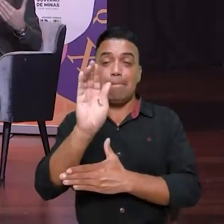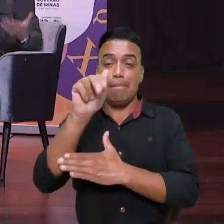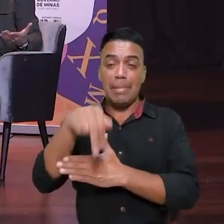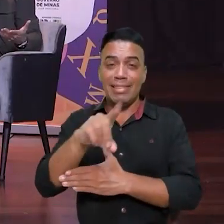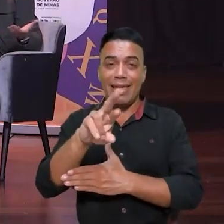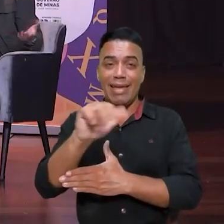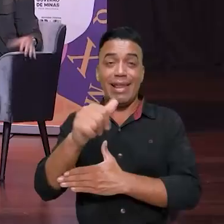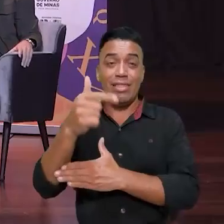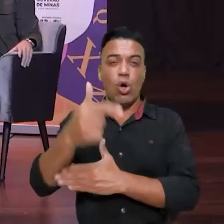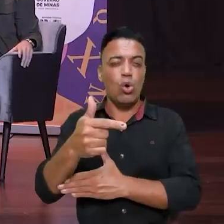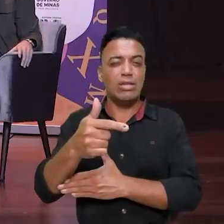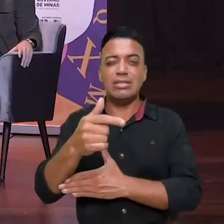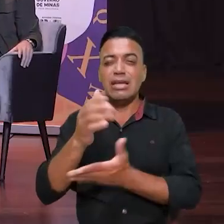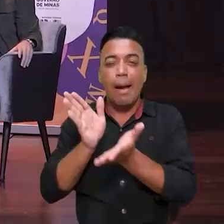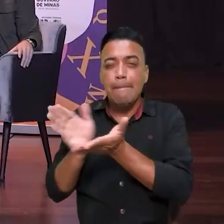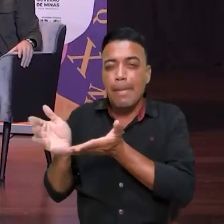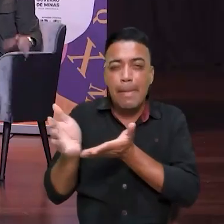com 58 crônicas